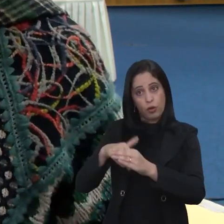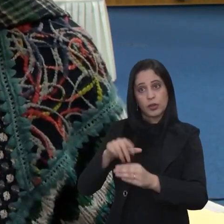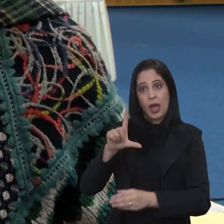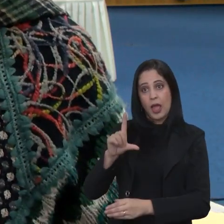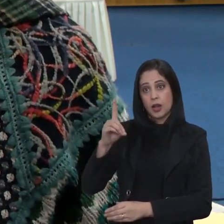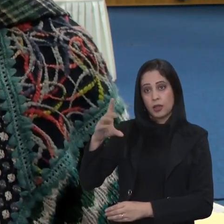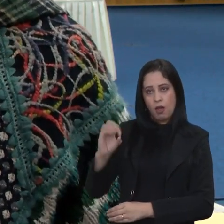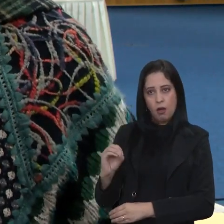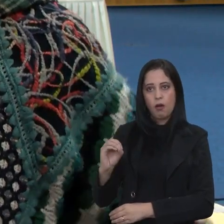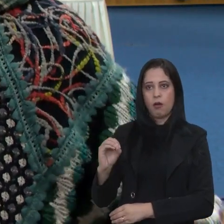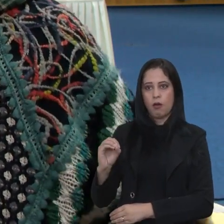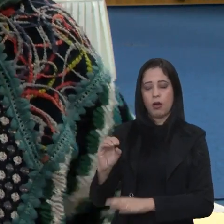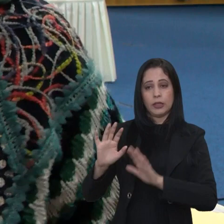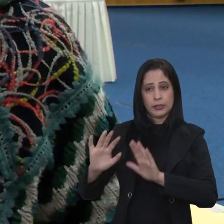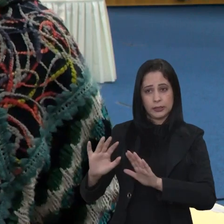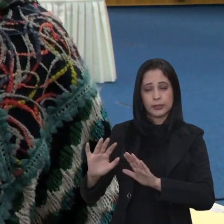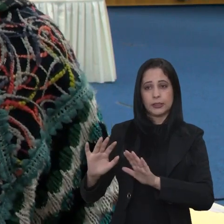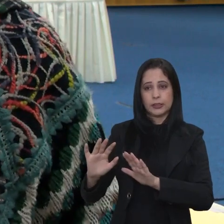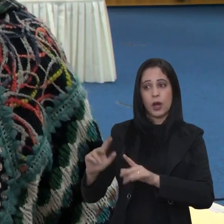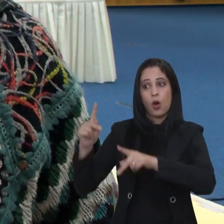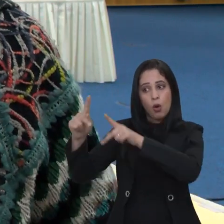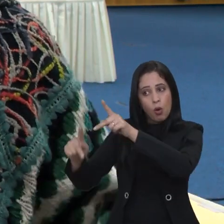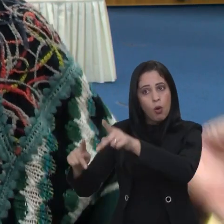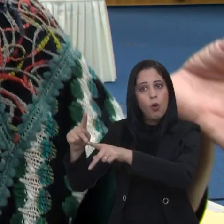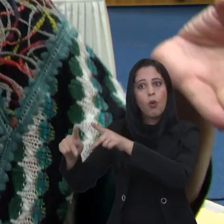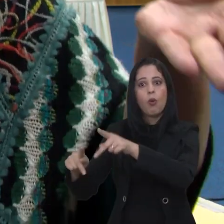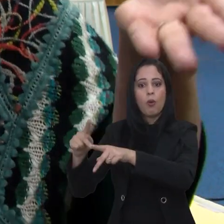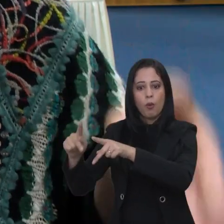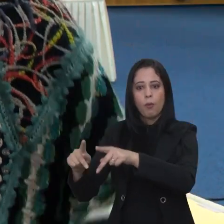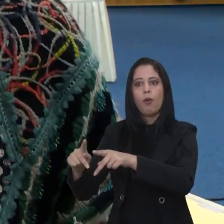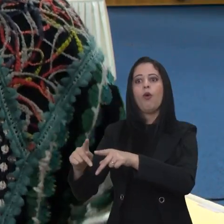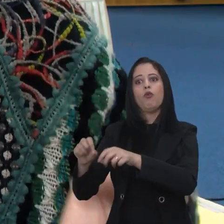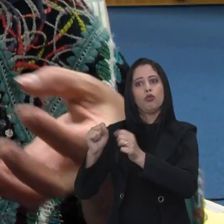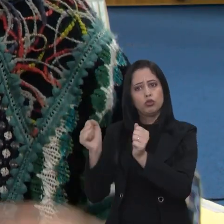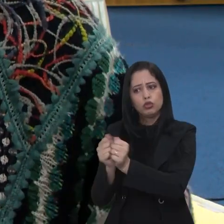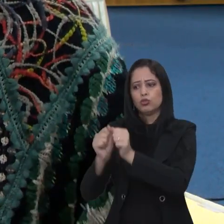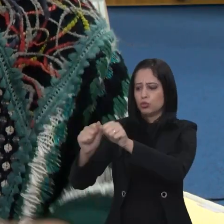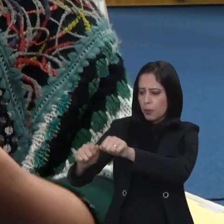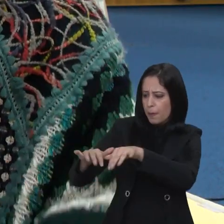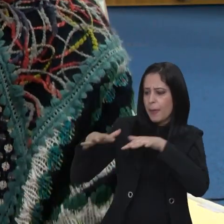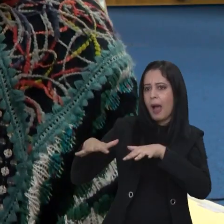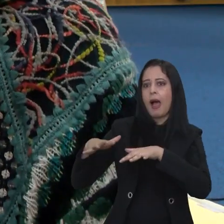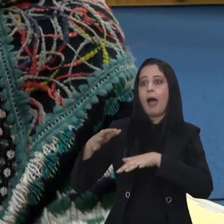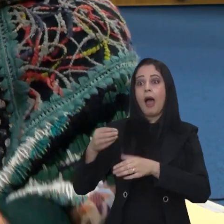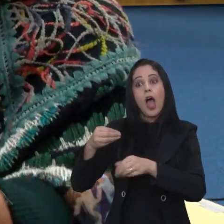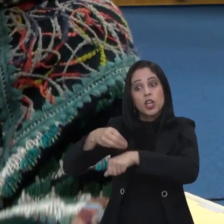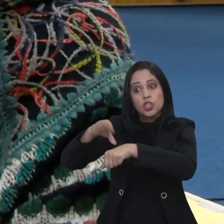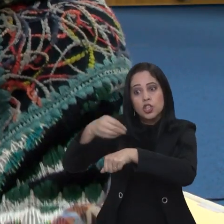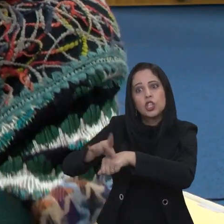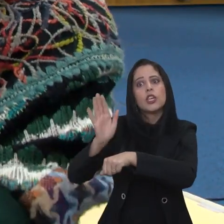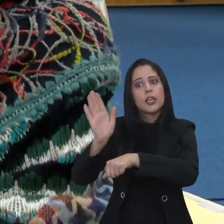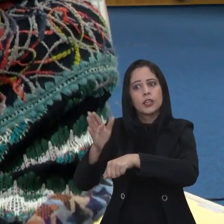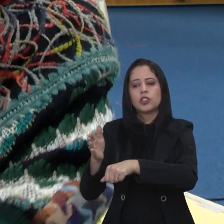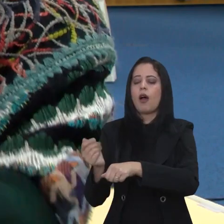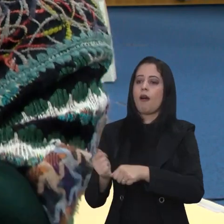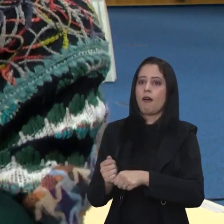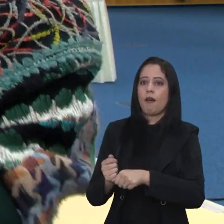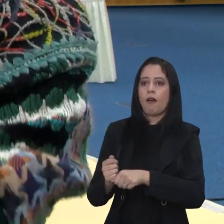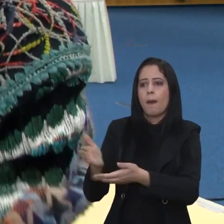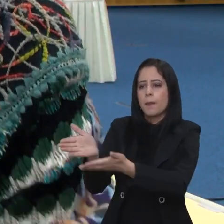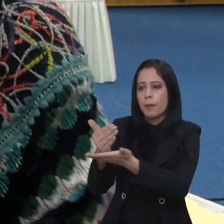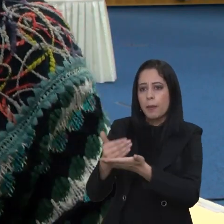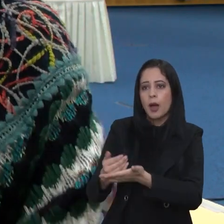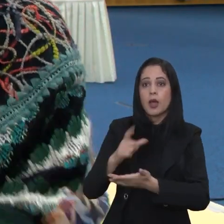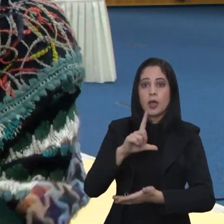Nós vamos votar a LDO. Então, a comunidade, a população participou, fazendo sugestões para